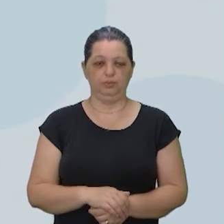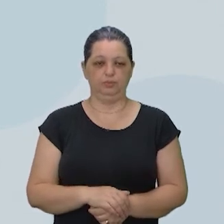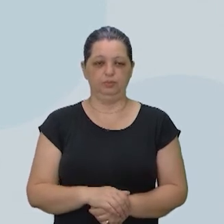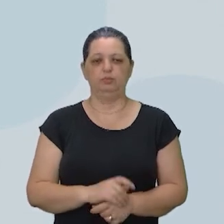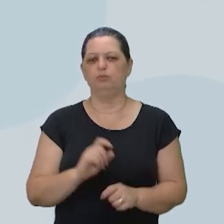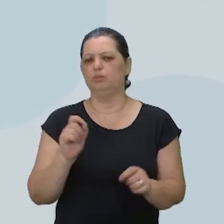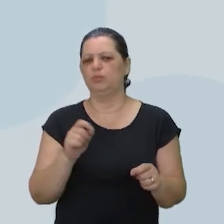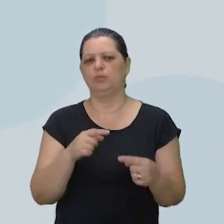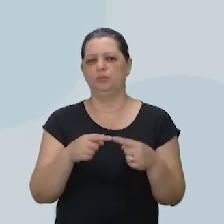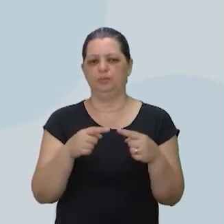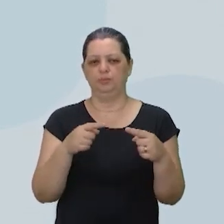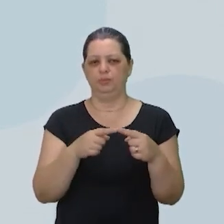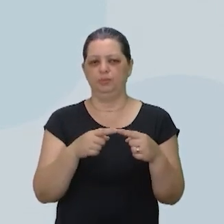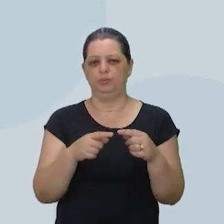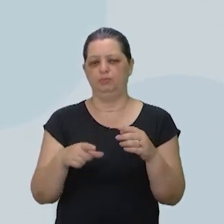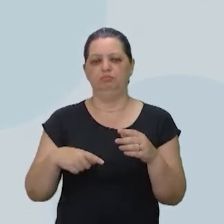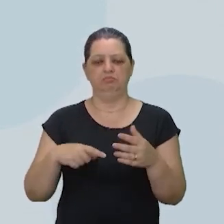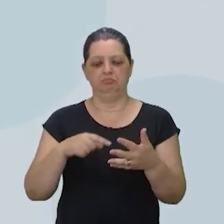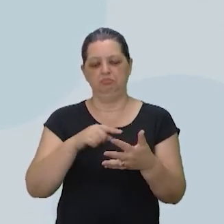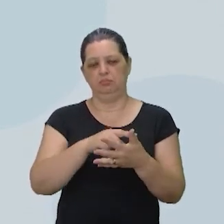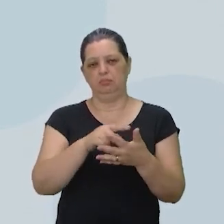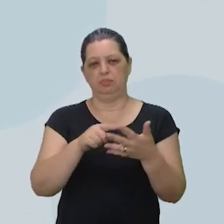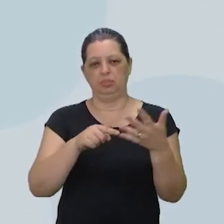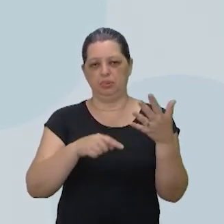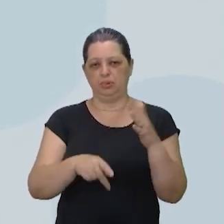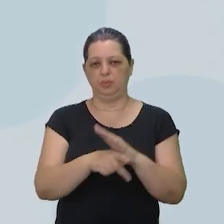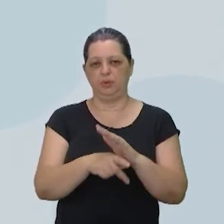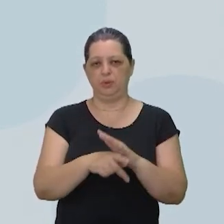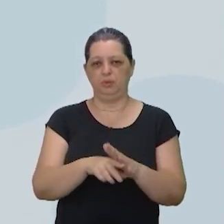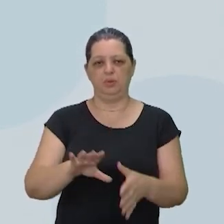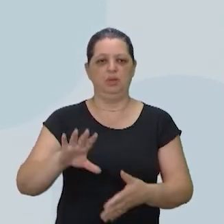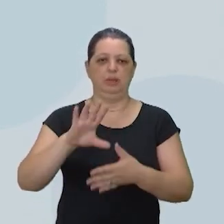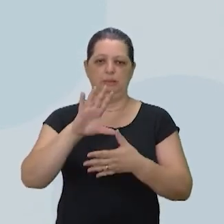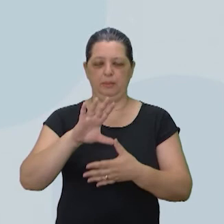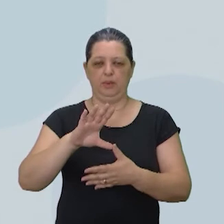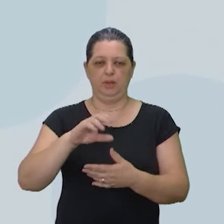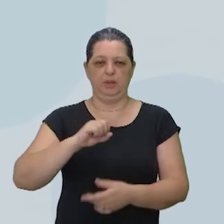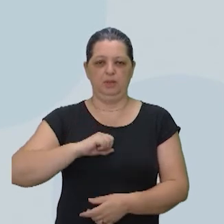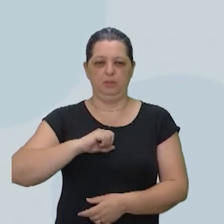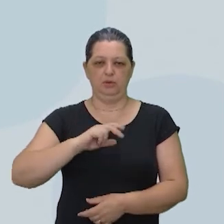né, alguns tópicos sobre a América Portuguesa. A América Portuguesa que a gente